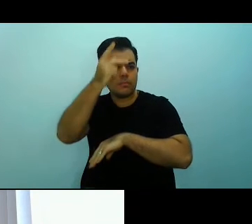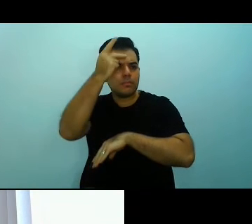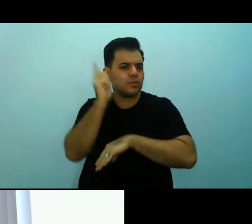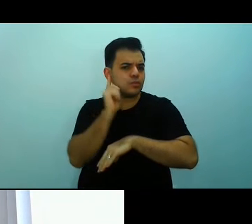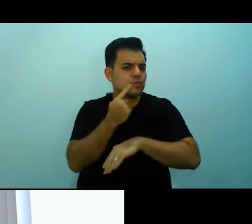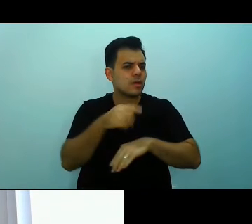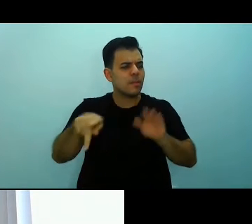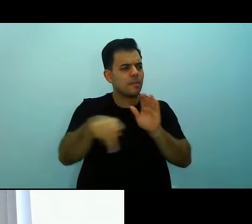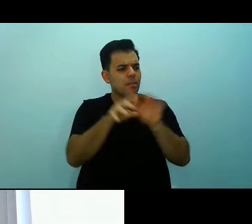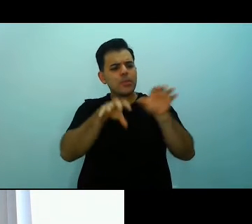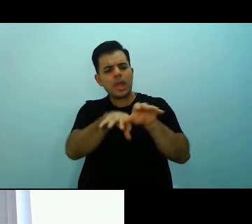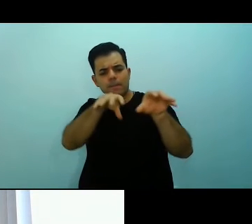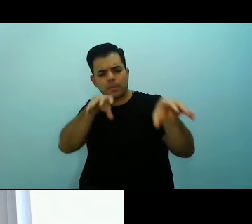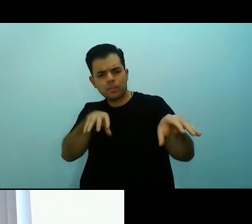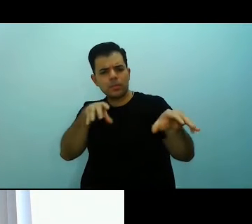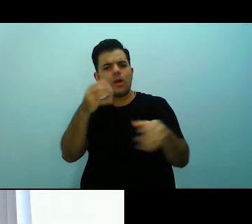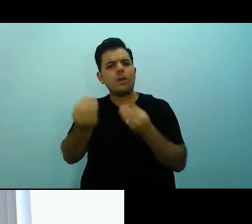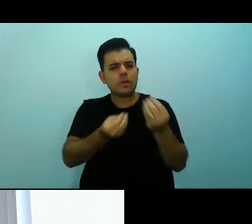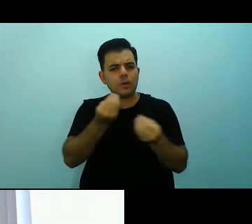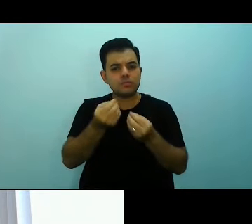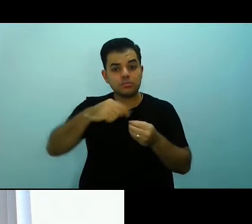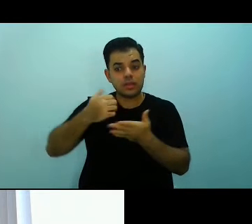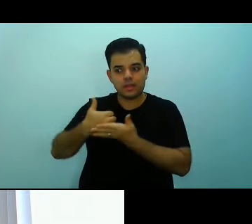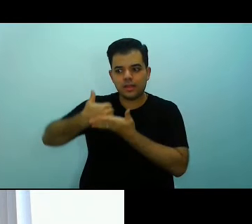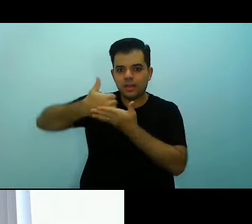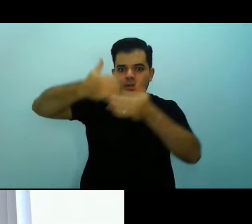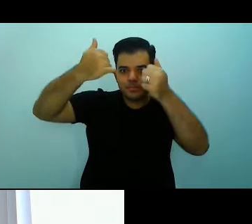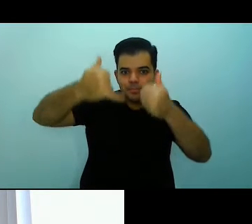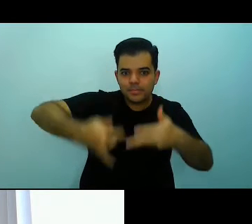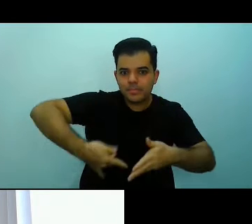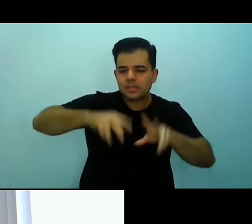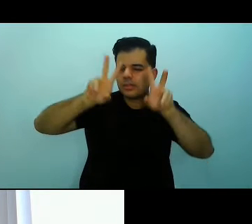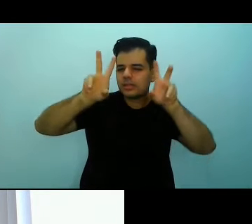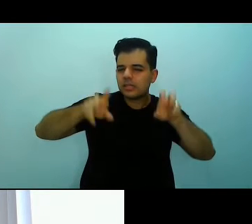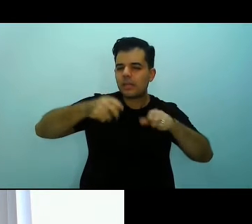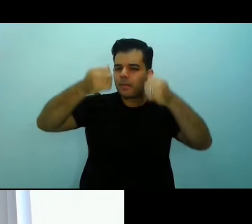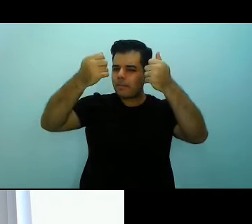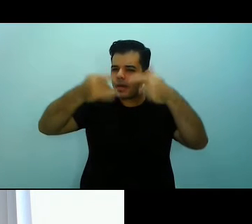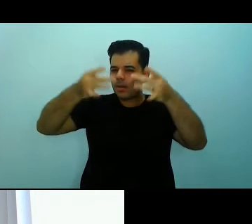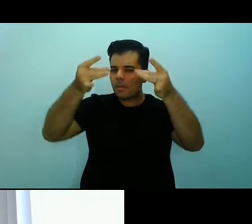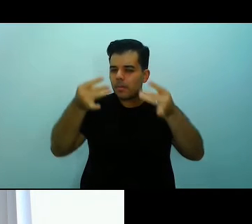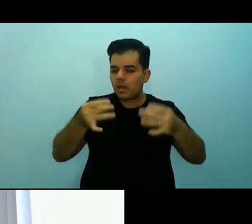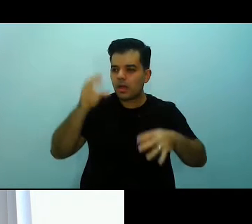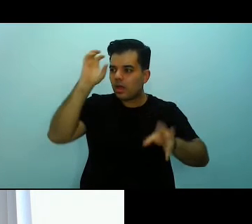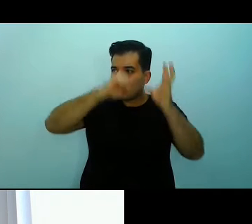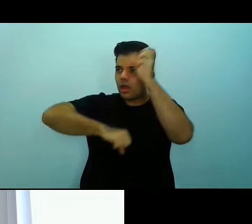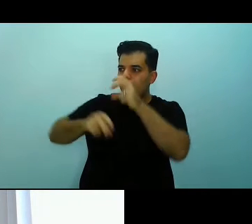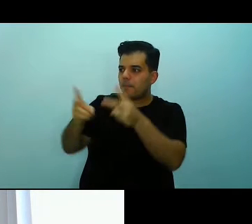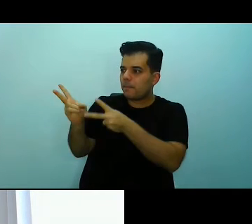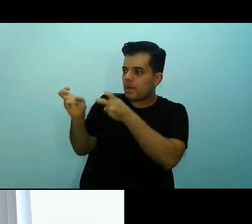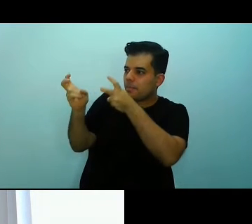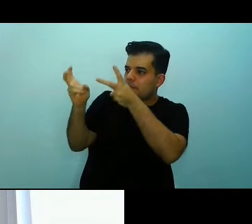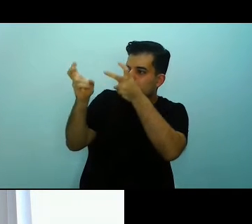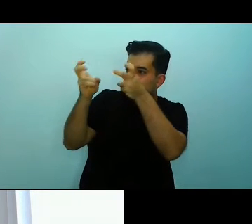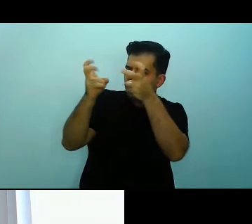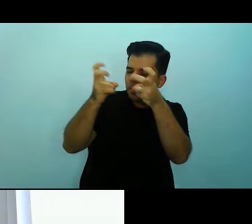surdas de forma remota, a gente vai trazer aqui um pouco para vocês do aprendizado que a gente teve nesse processo, né,